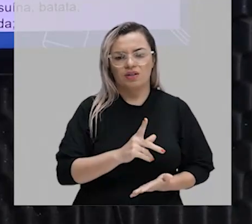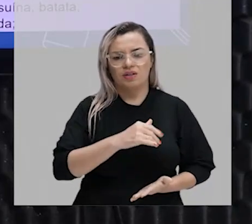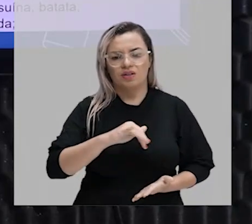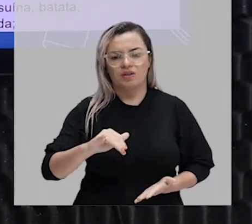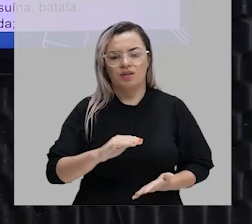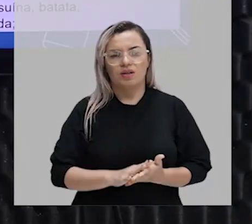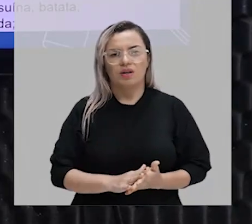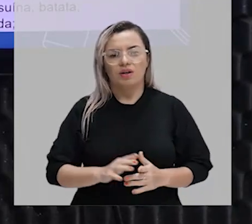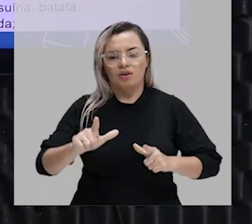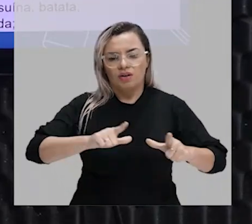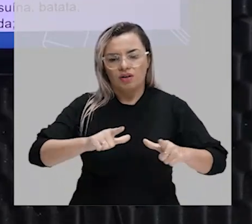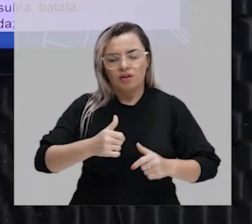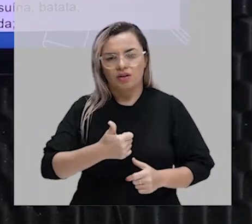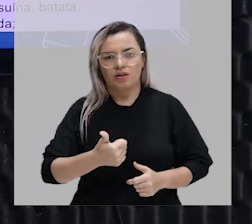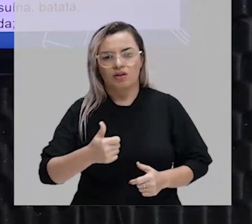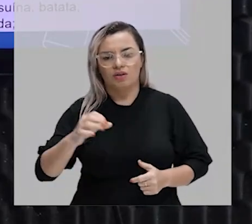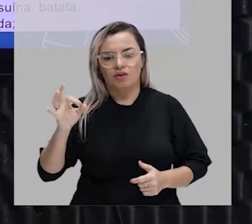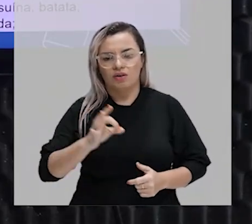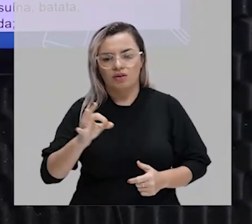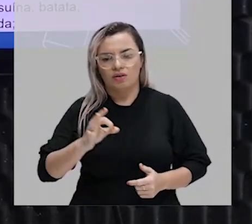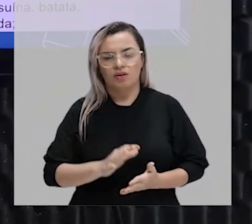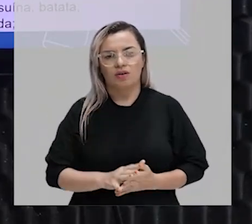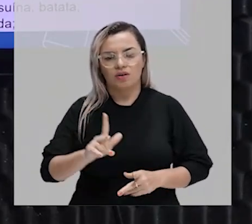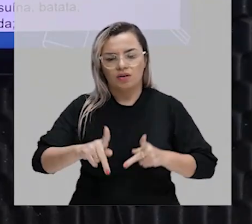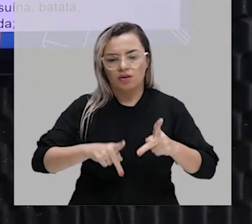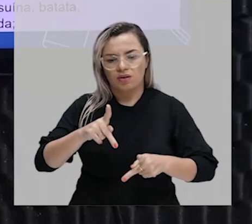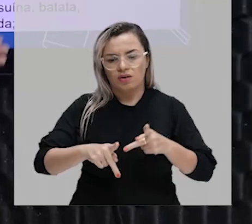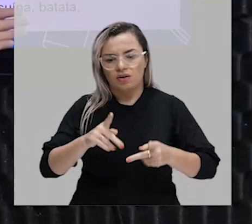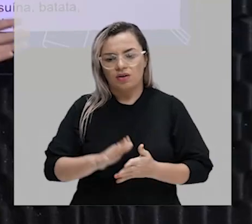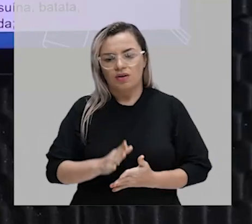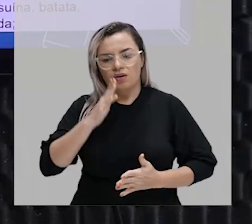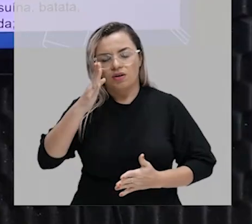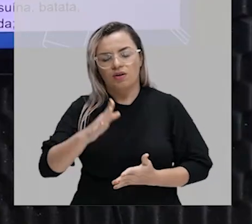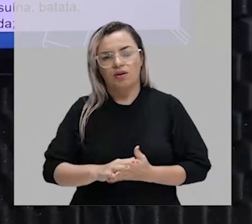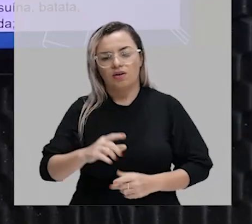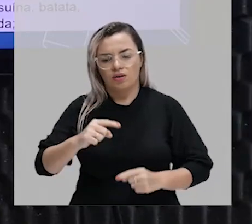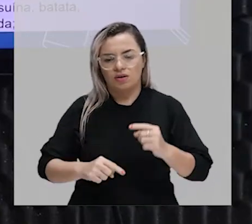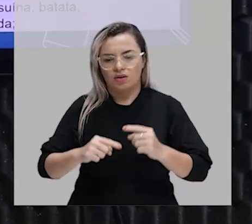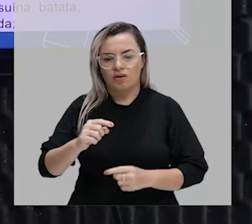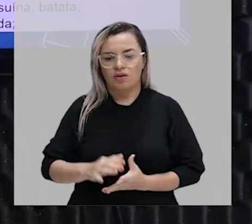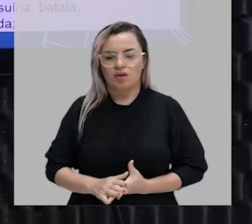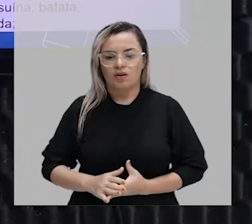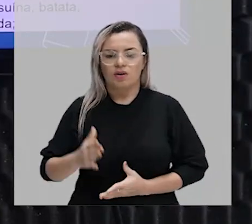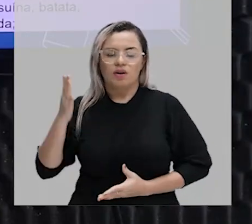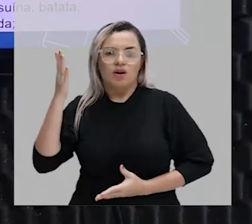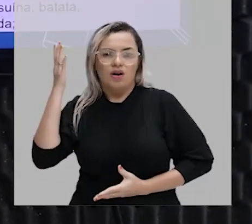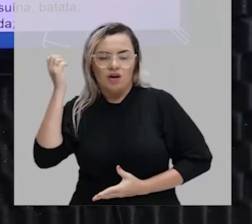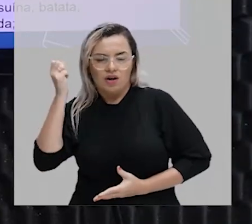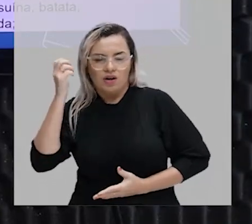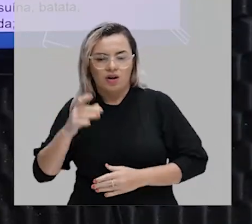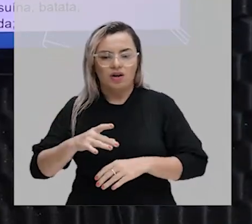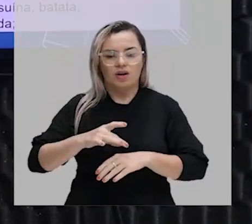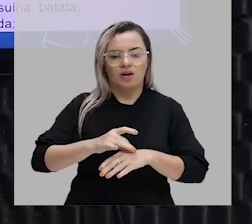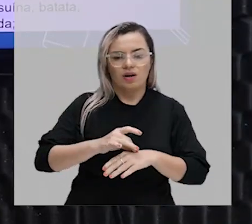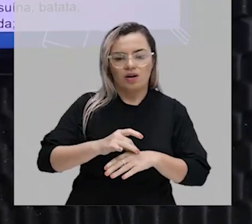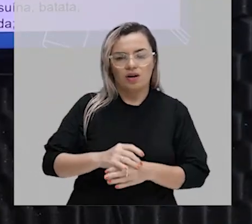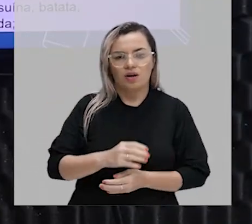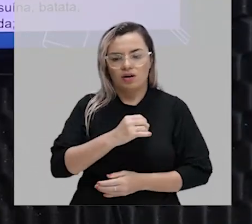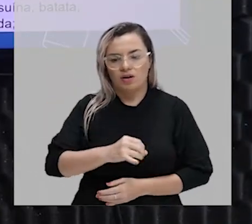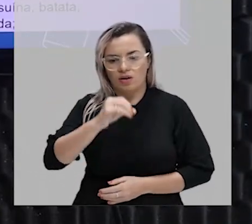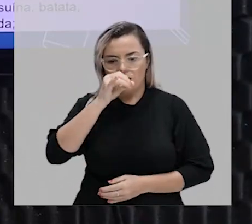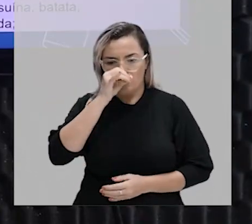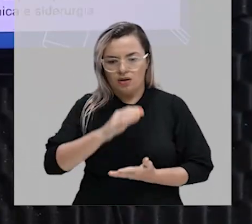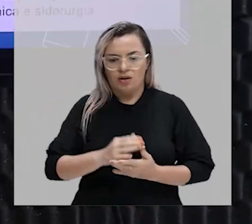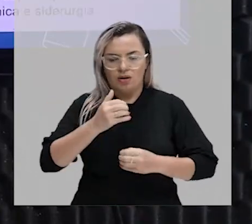sua população, tá certo? Os principais produtos vão ser ali leite, carne suína, batata, trigo, cevada, muito mais para o consumo interno,